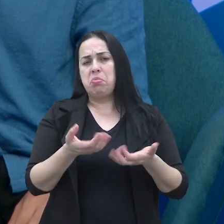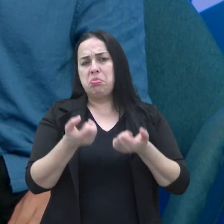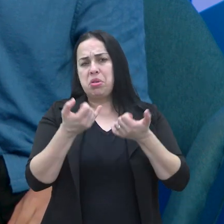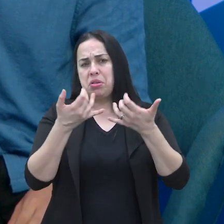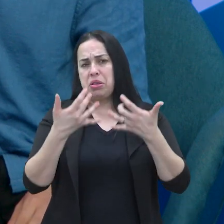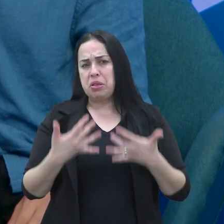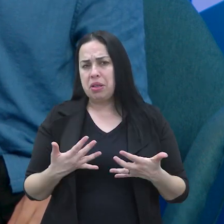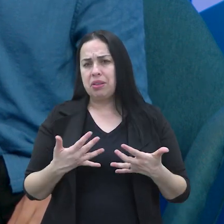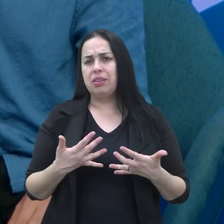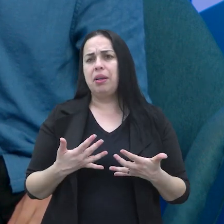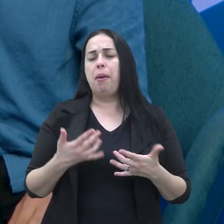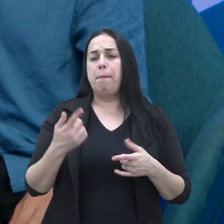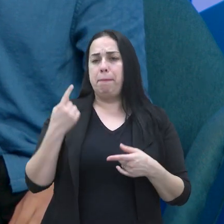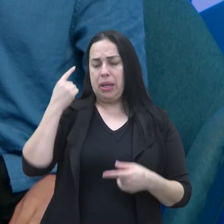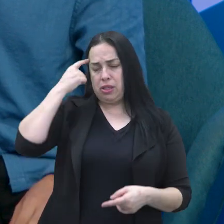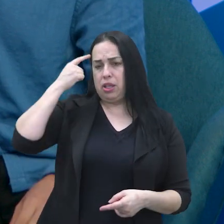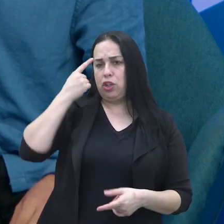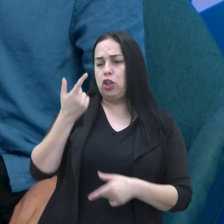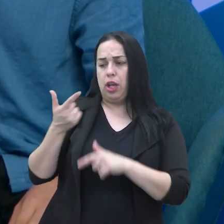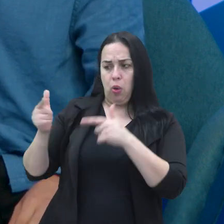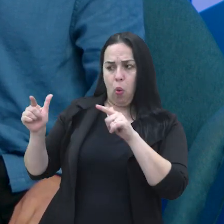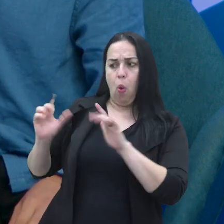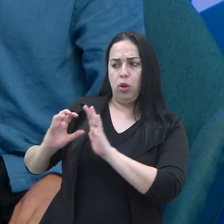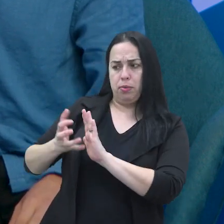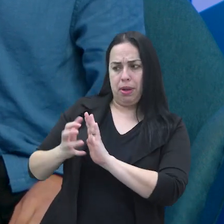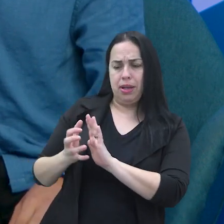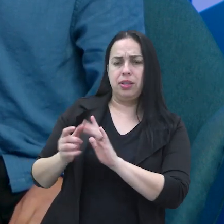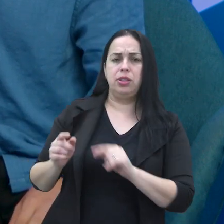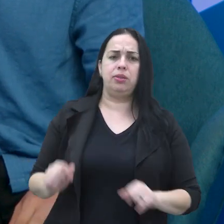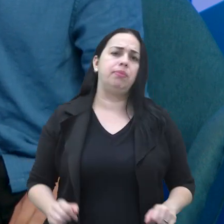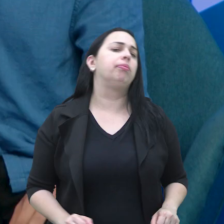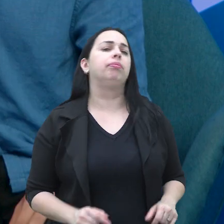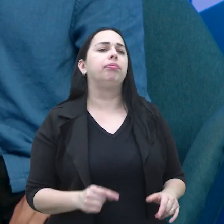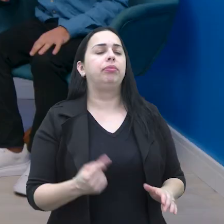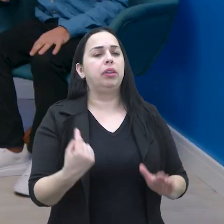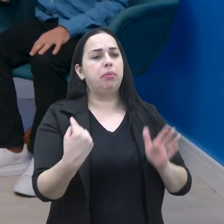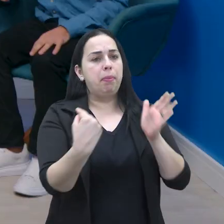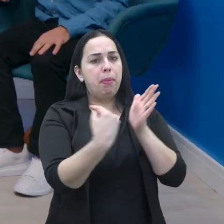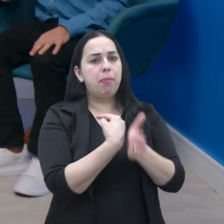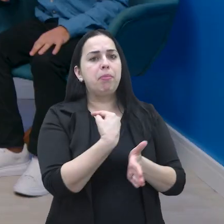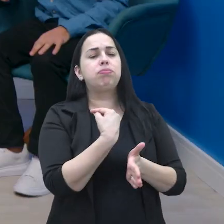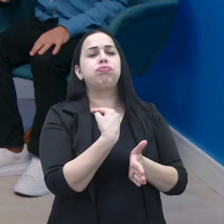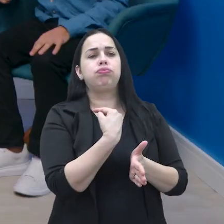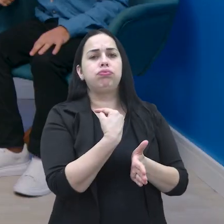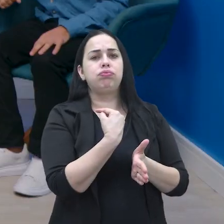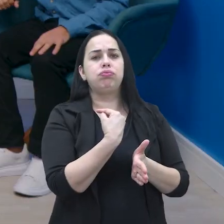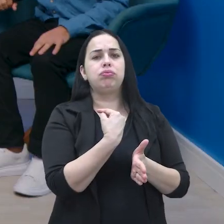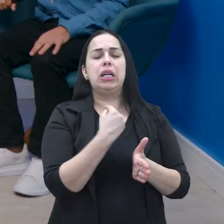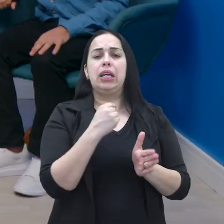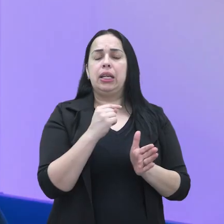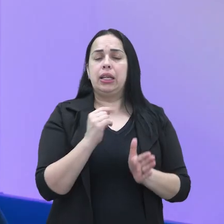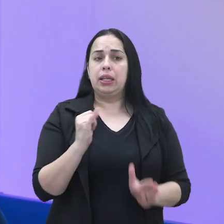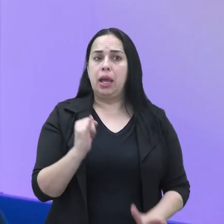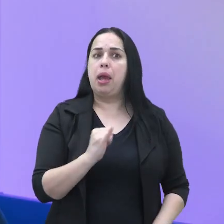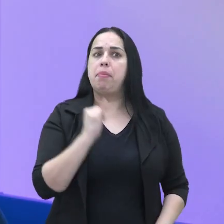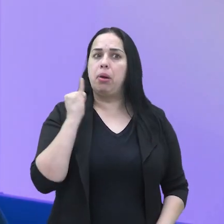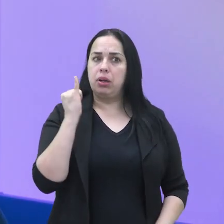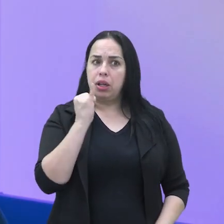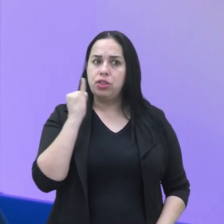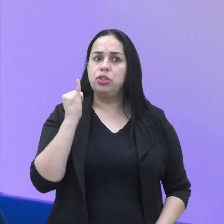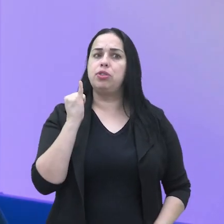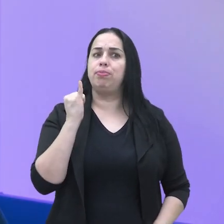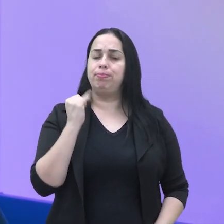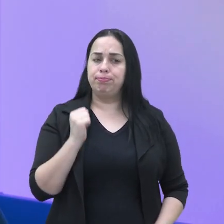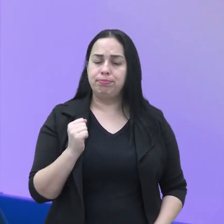cenário, como você disse, levando em consideração os outros partidos e para a democracia em si? É uma pergunta que trata no ponto fundamental